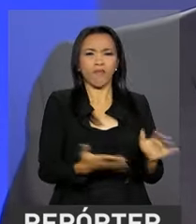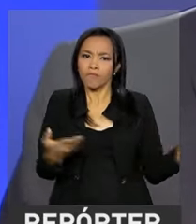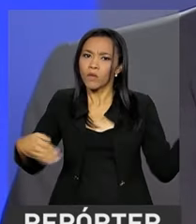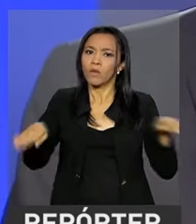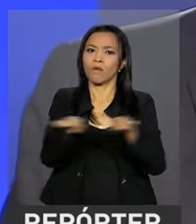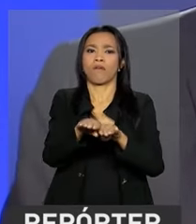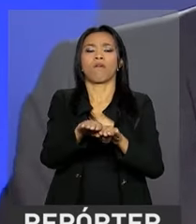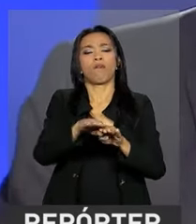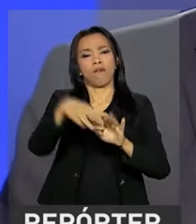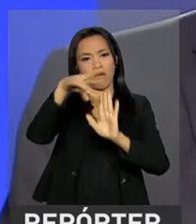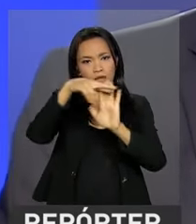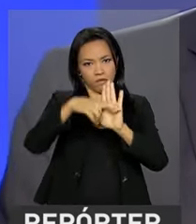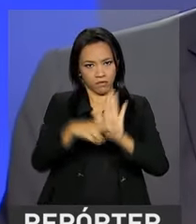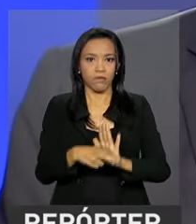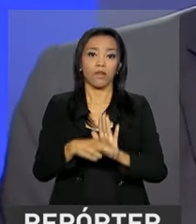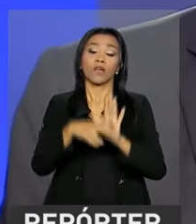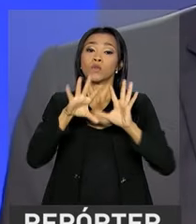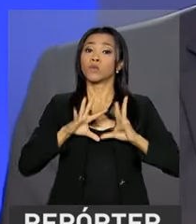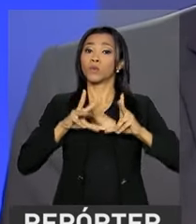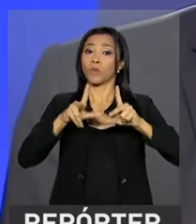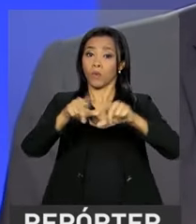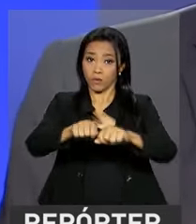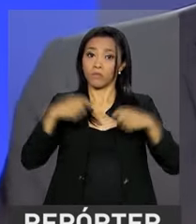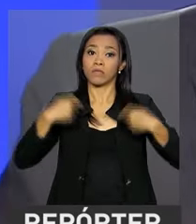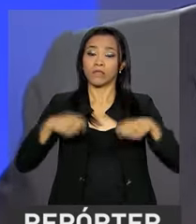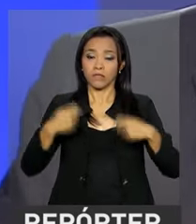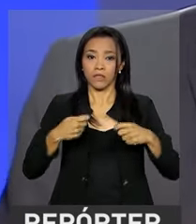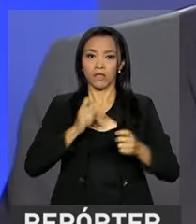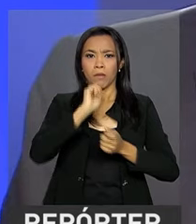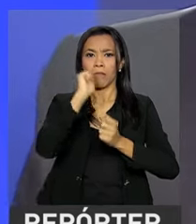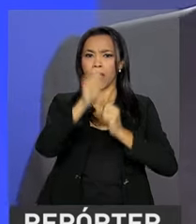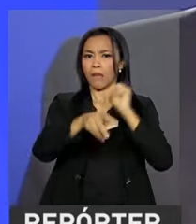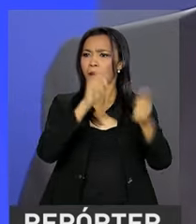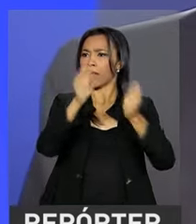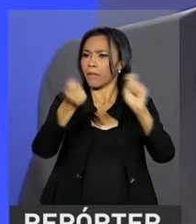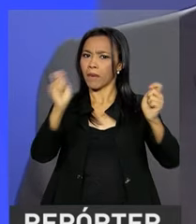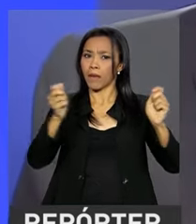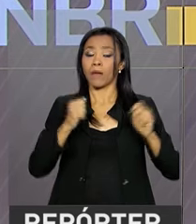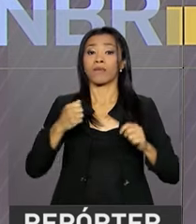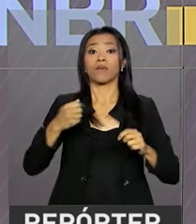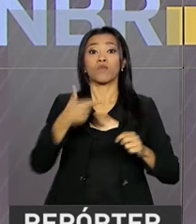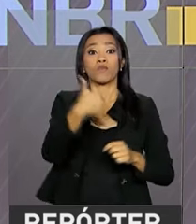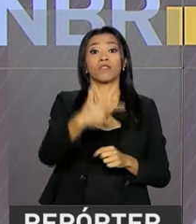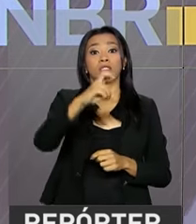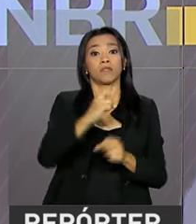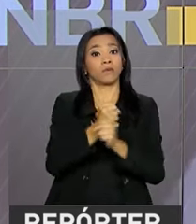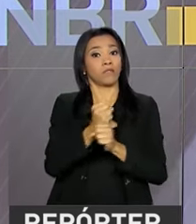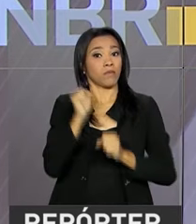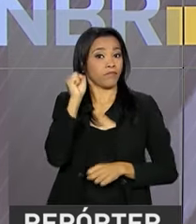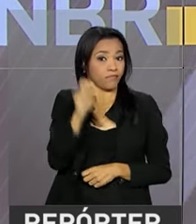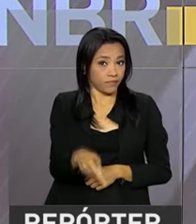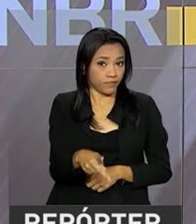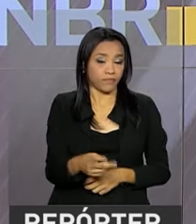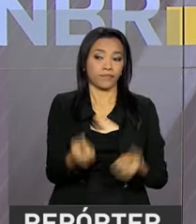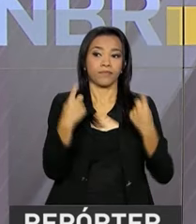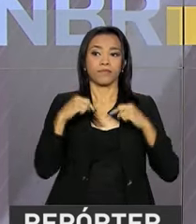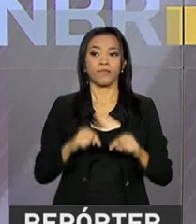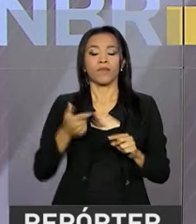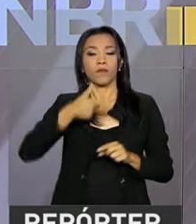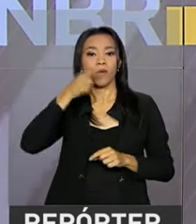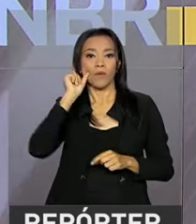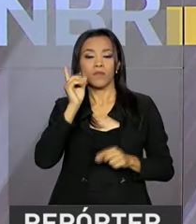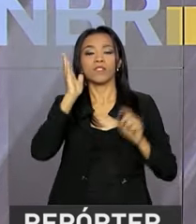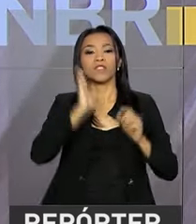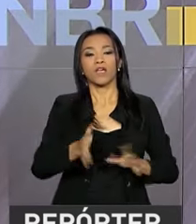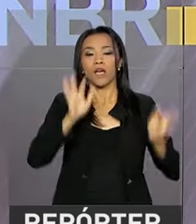para o futuro todos terão que contribuir por 25 anos para se aposentar e ontem foram anunciadas